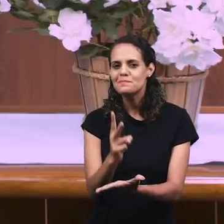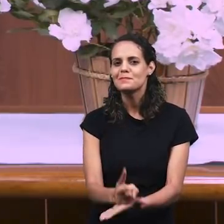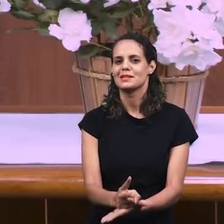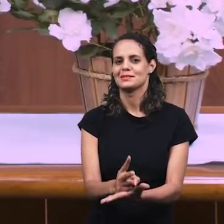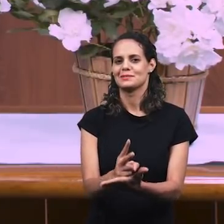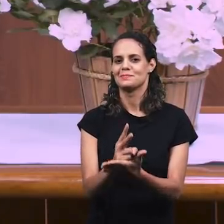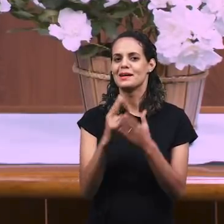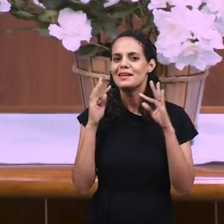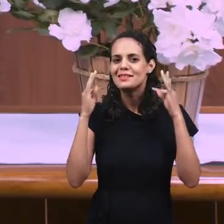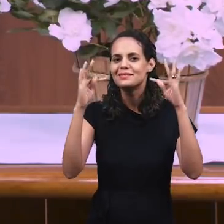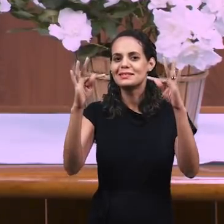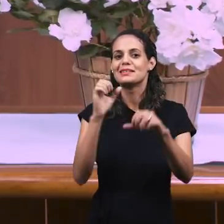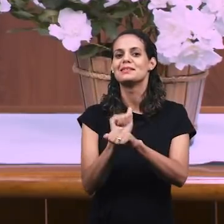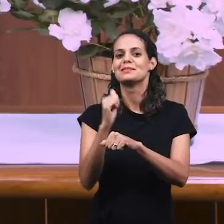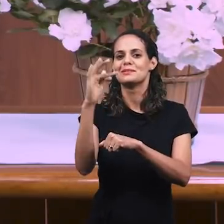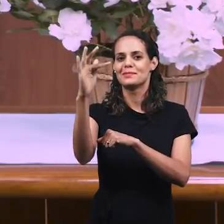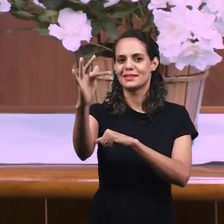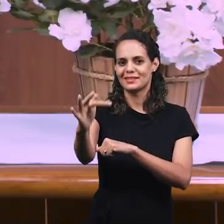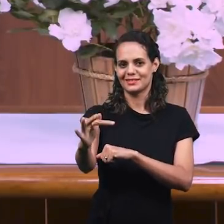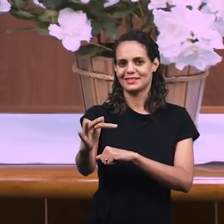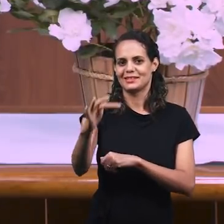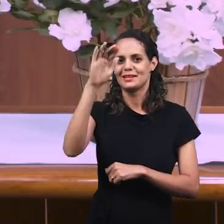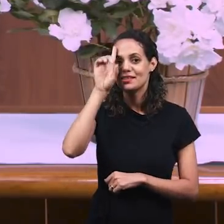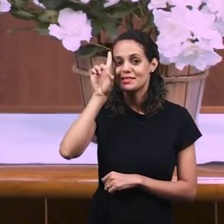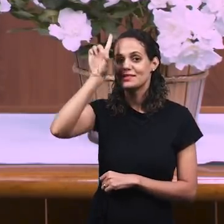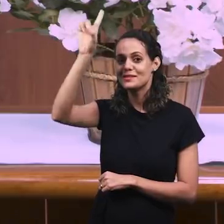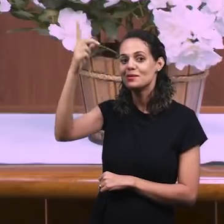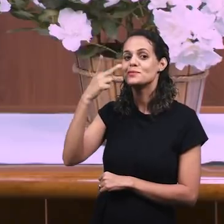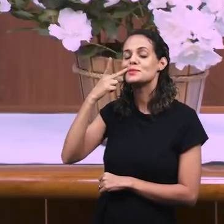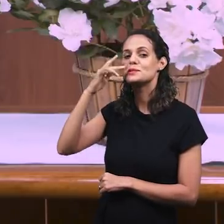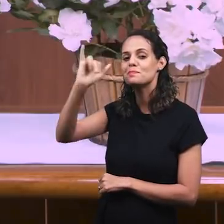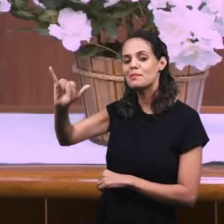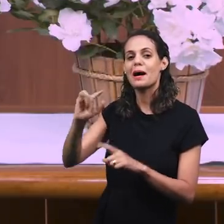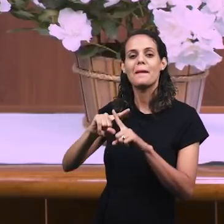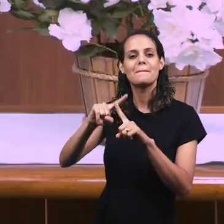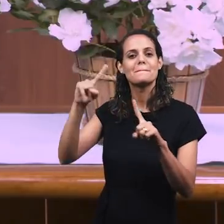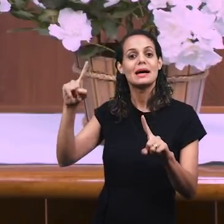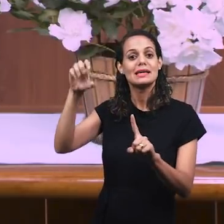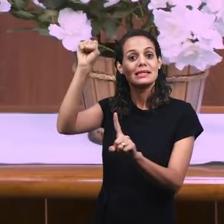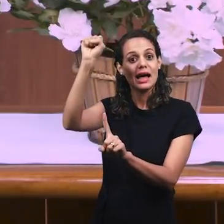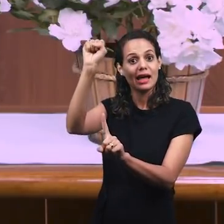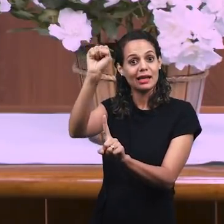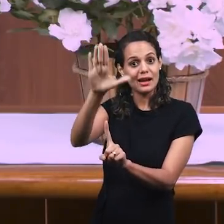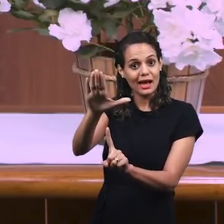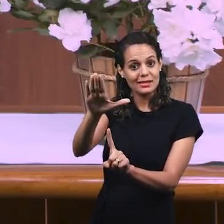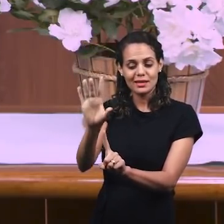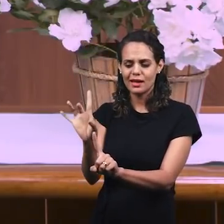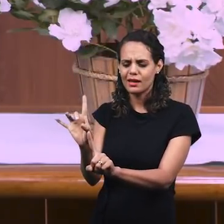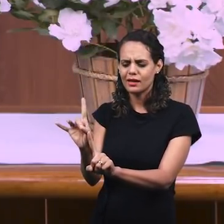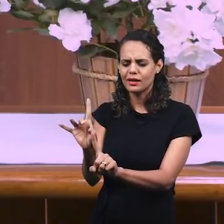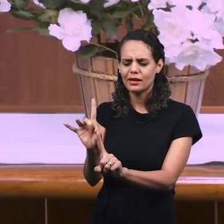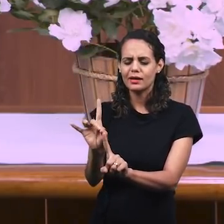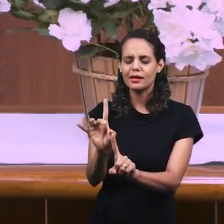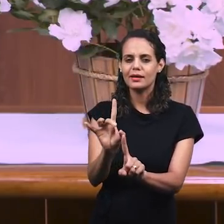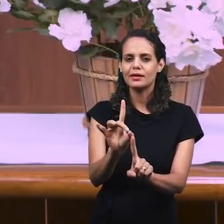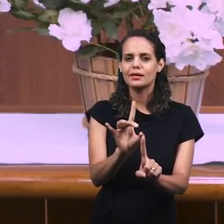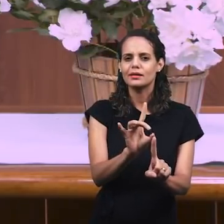a mesma esperança, o mesmo Deus e Pai, mas a graça é dada a cada